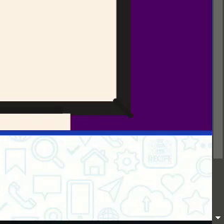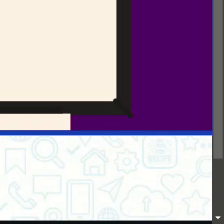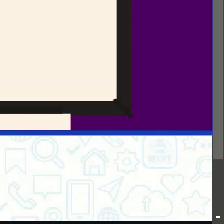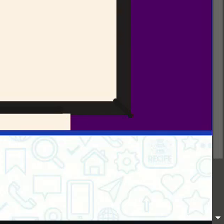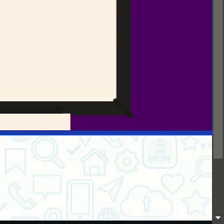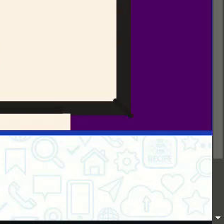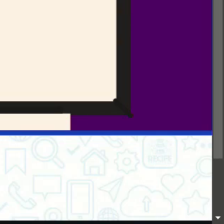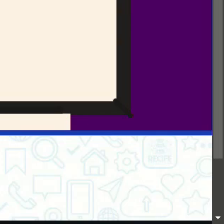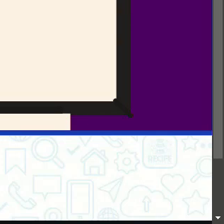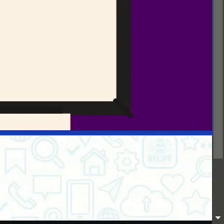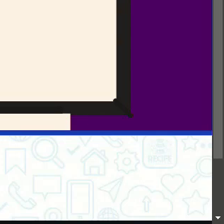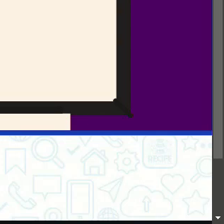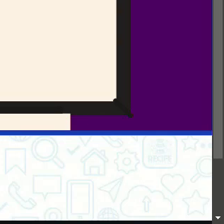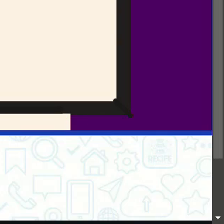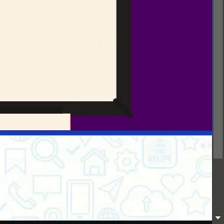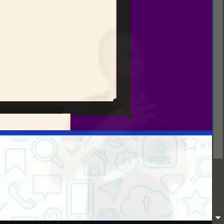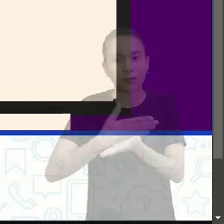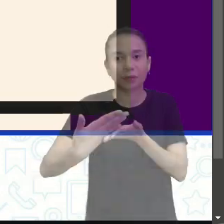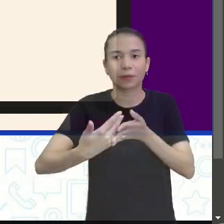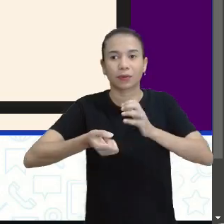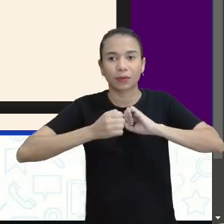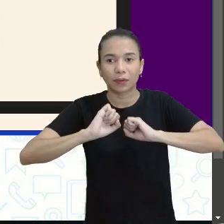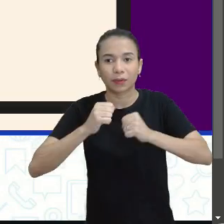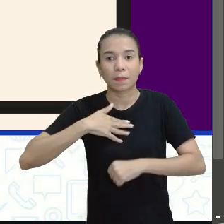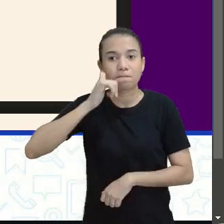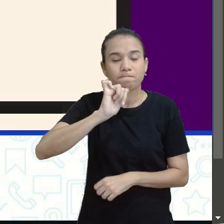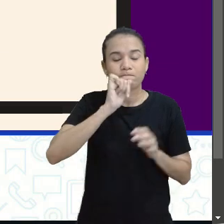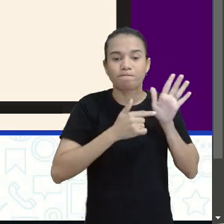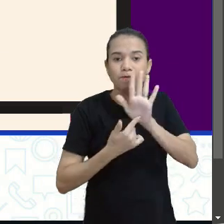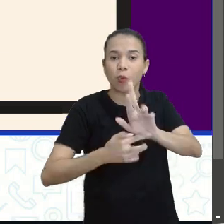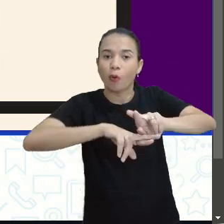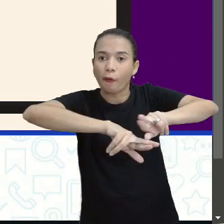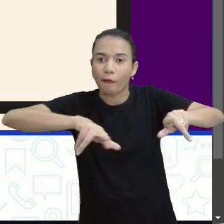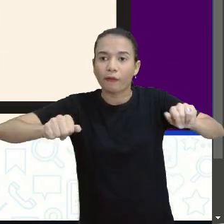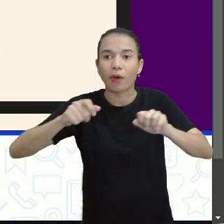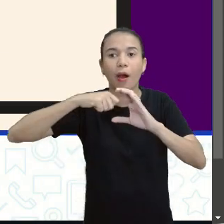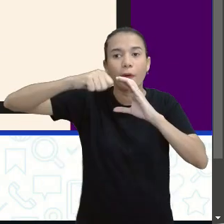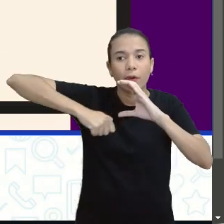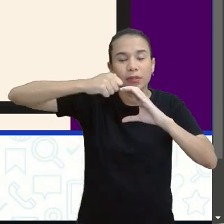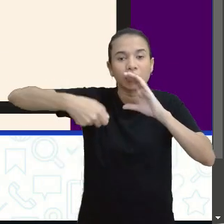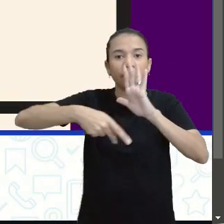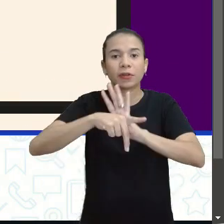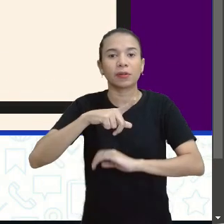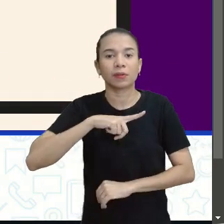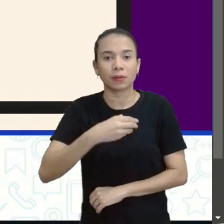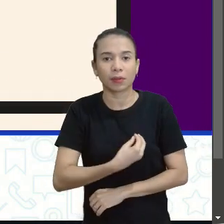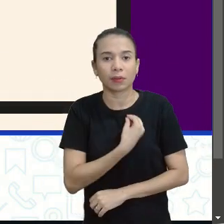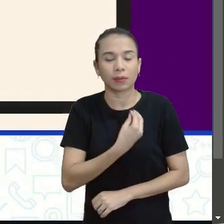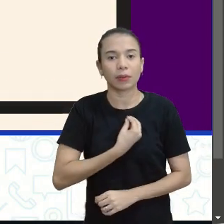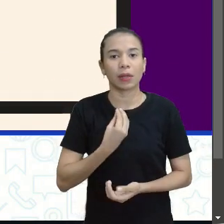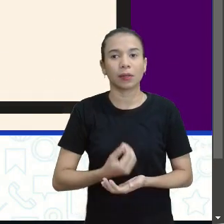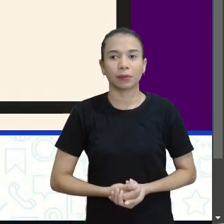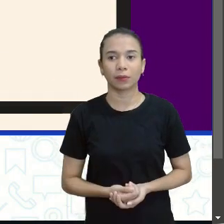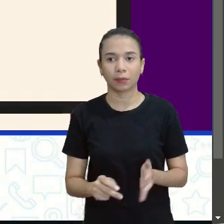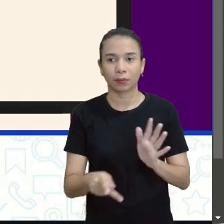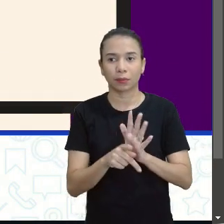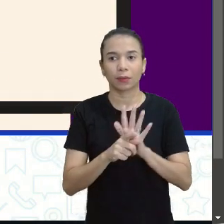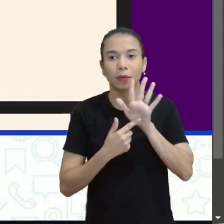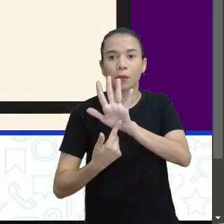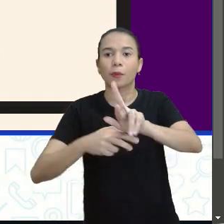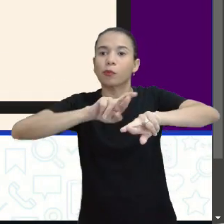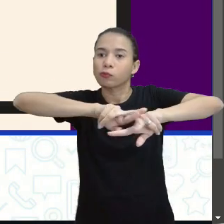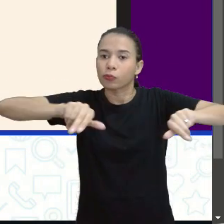Quando eu comecei a correr, minha mãe me mostrou vários vídeos de corredores. E ela me mostrou